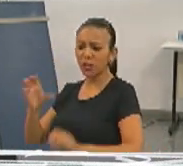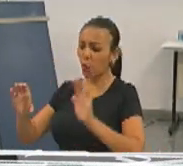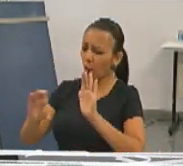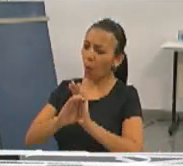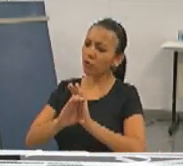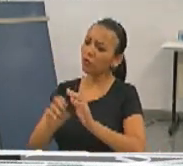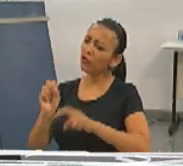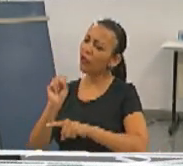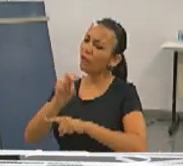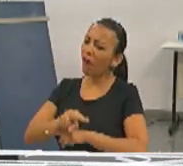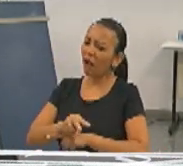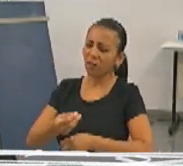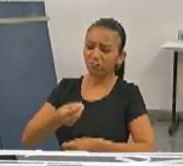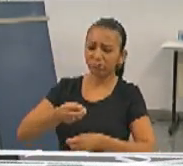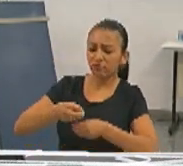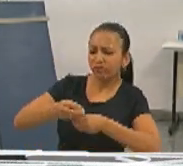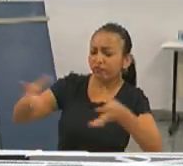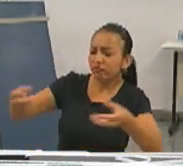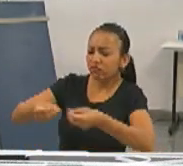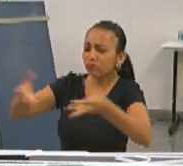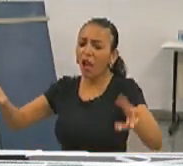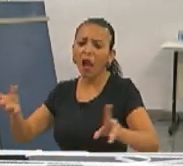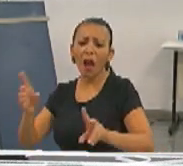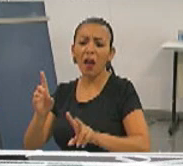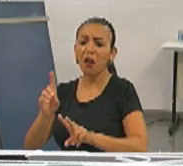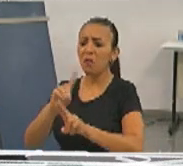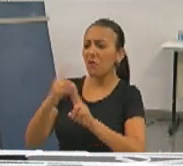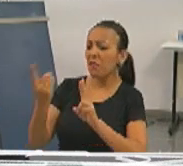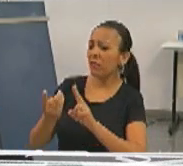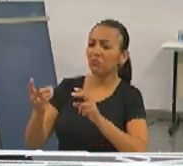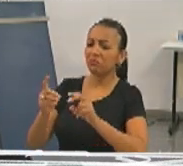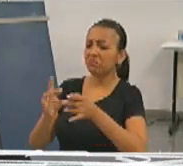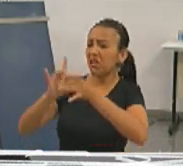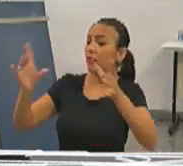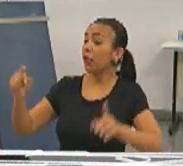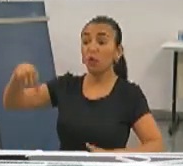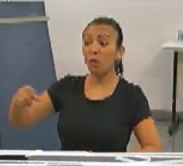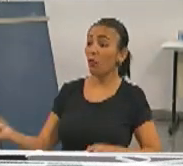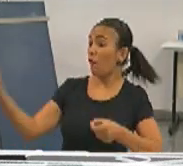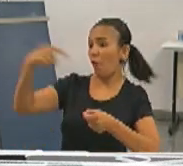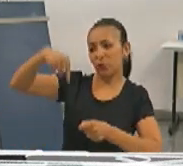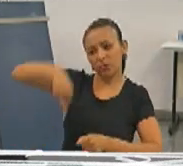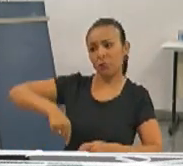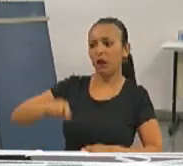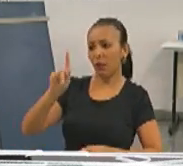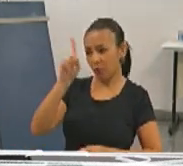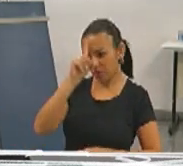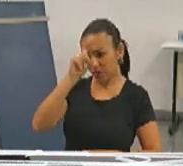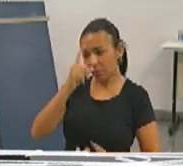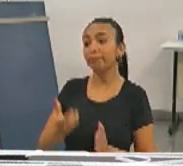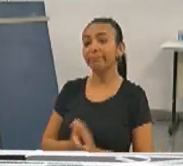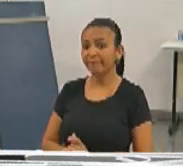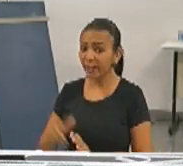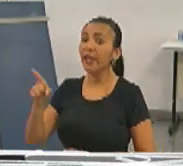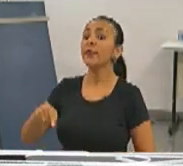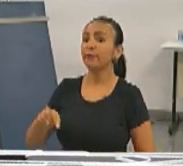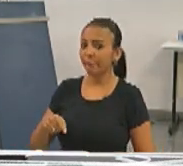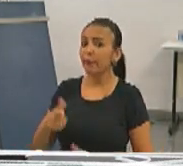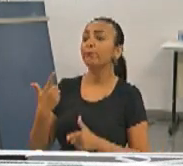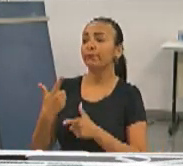vaga é distribuído para a universidade, não para o hospital universitário. Né? E isso